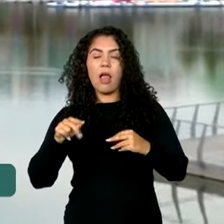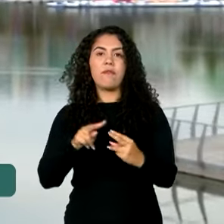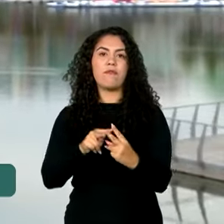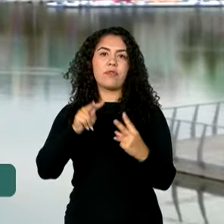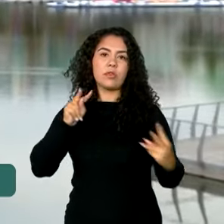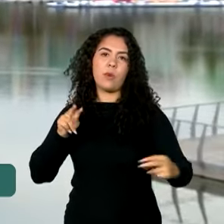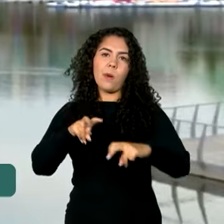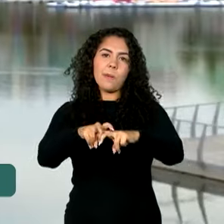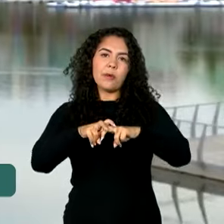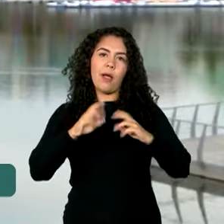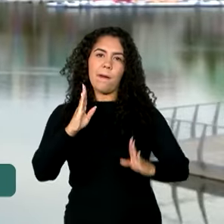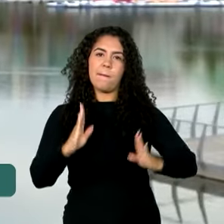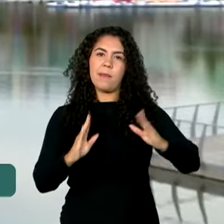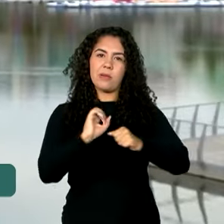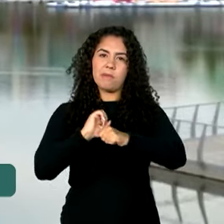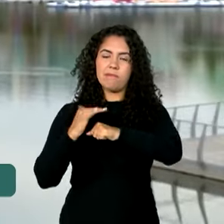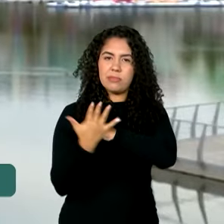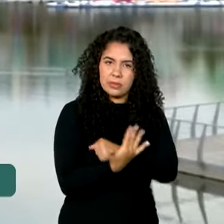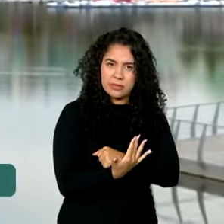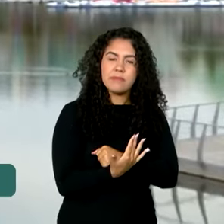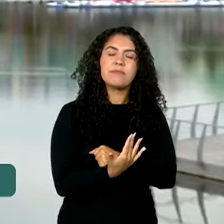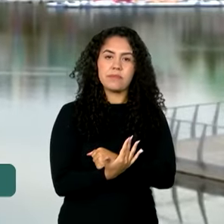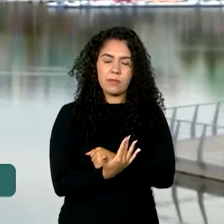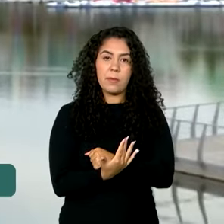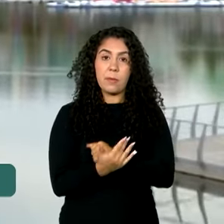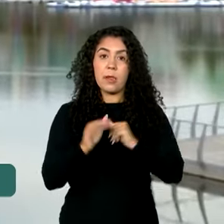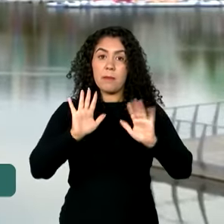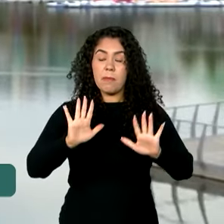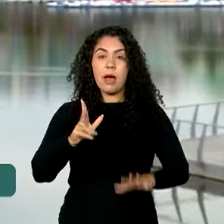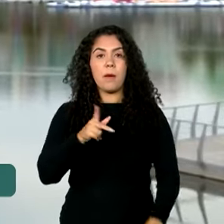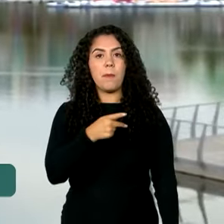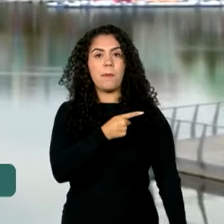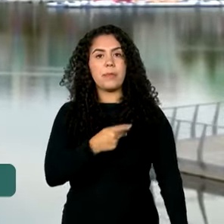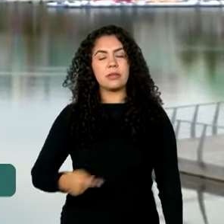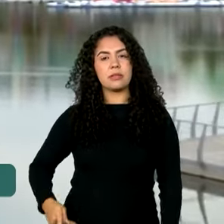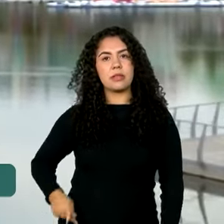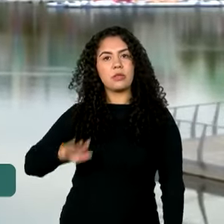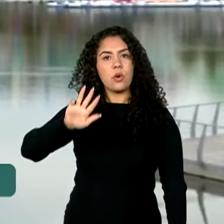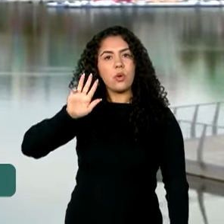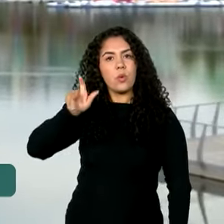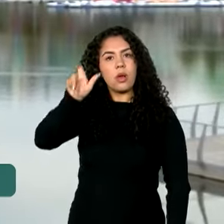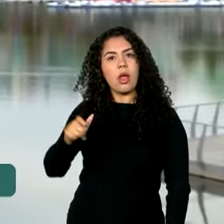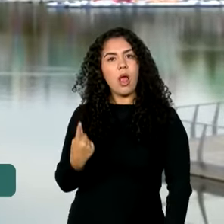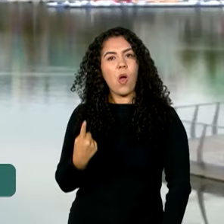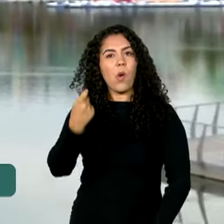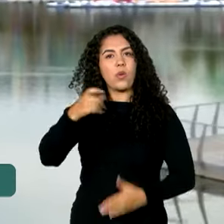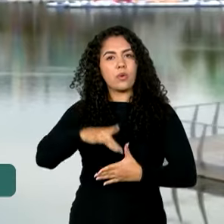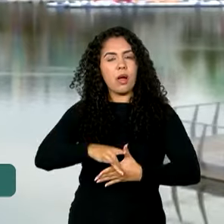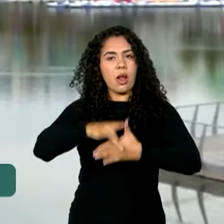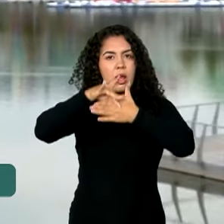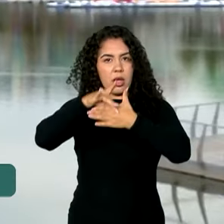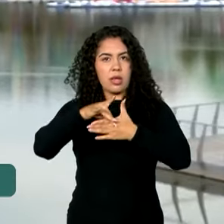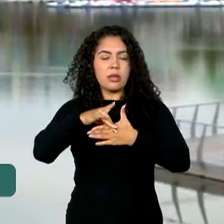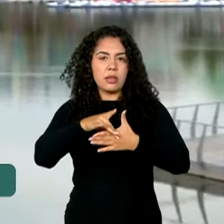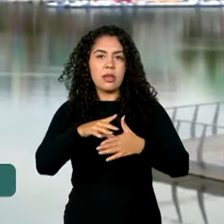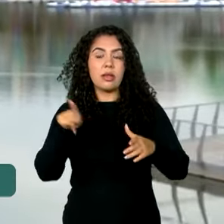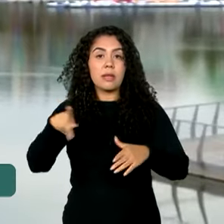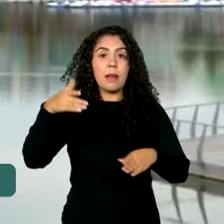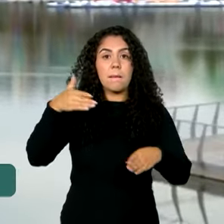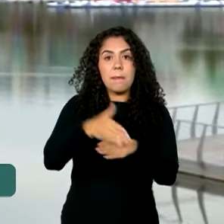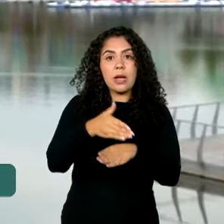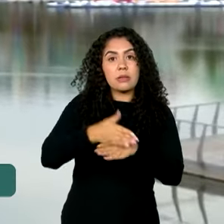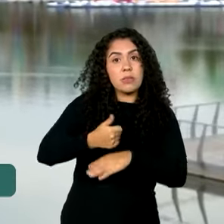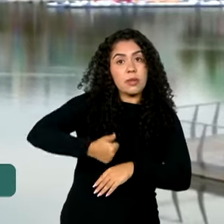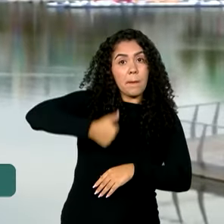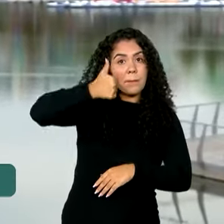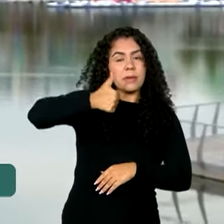por causa da pandemia de Covid-19. O presidente Lula é o único líder do BRICS que participou da primeira cúpula